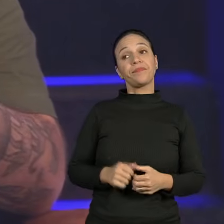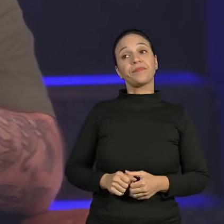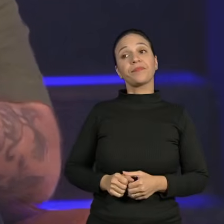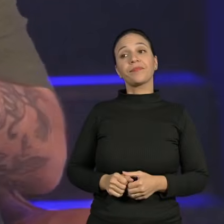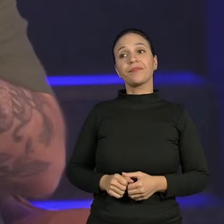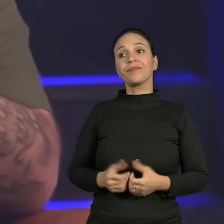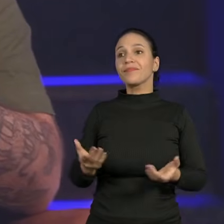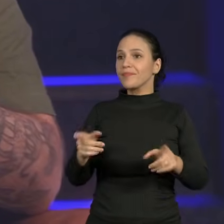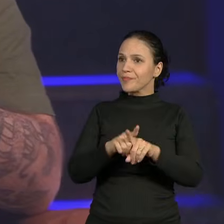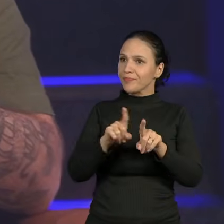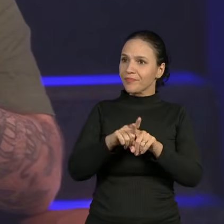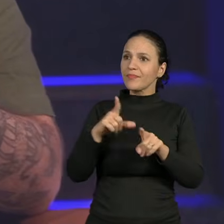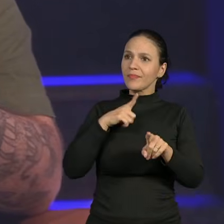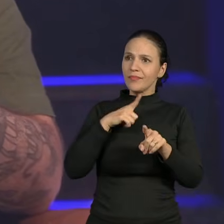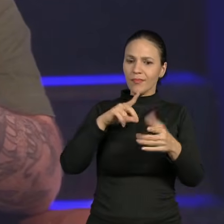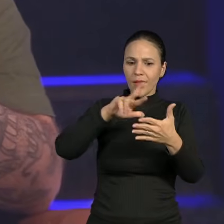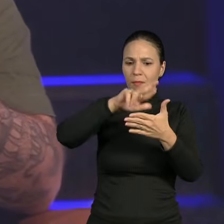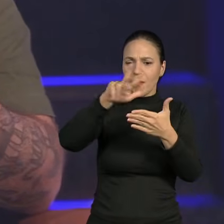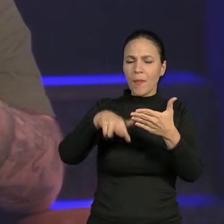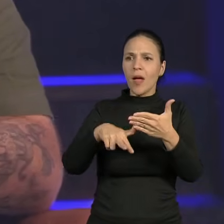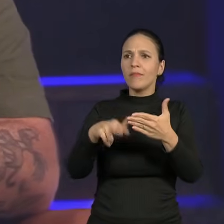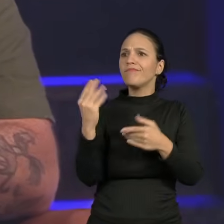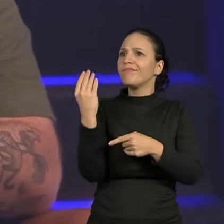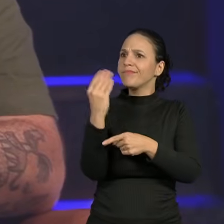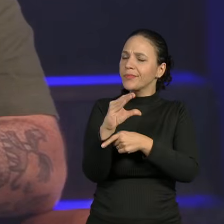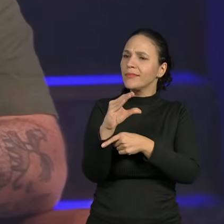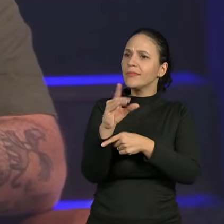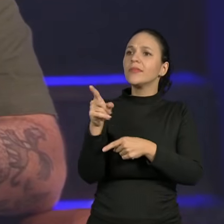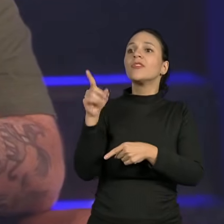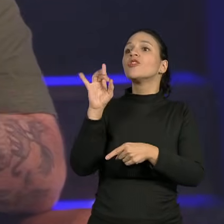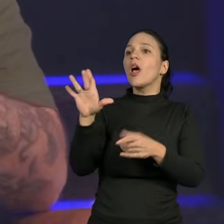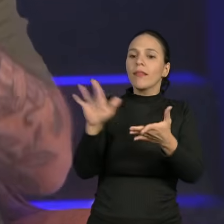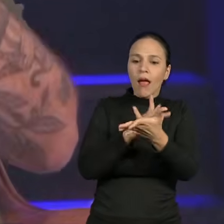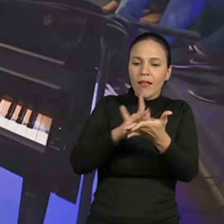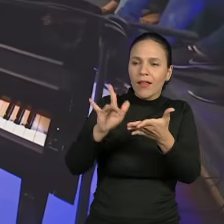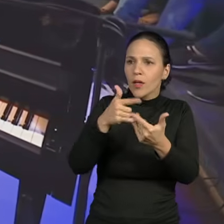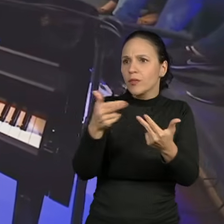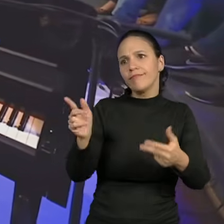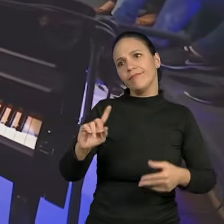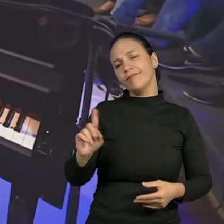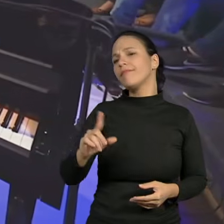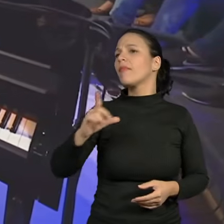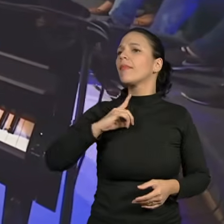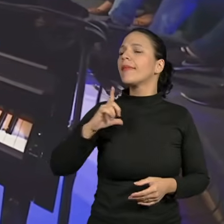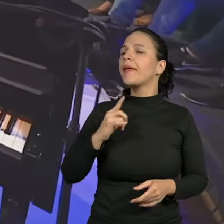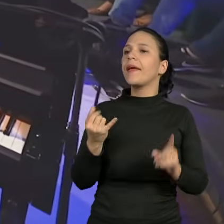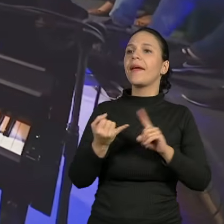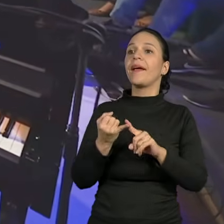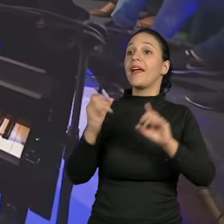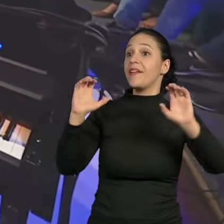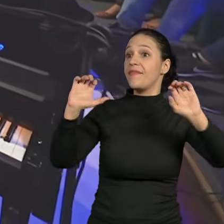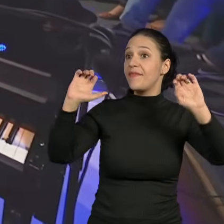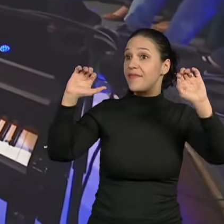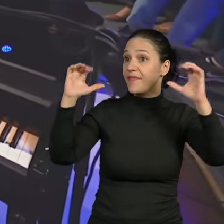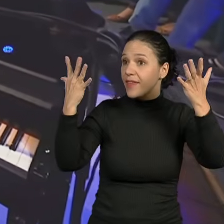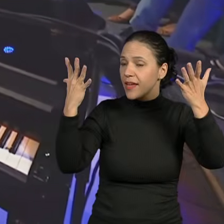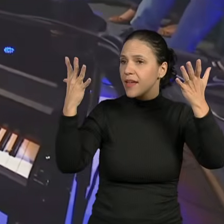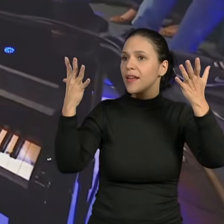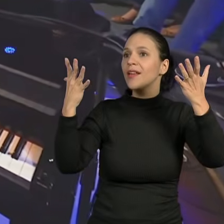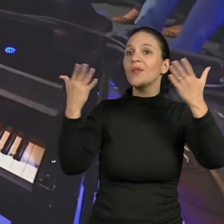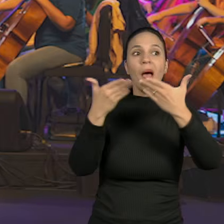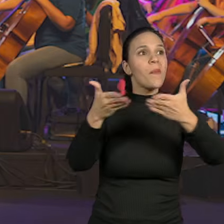e diversificar o conteúdo para que ele não seja só feito nas telas, né? Então, a gente tem nossos eventos, né, a